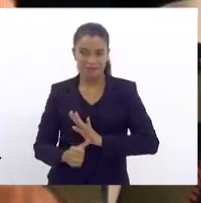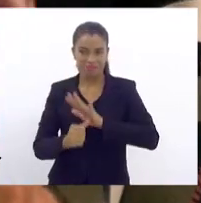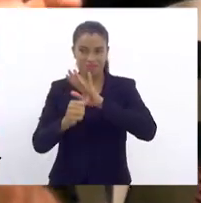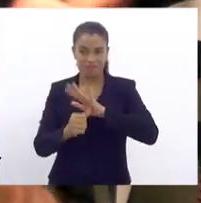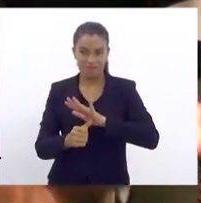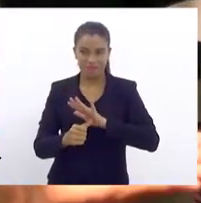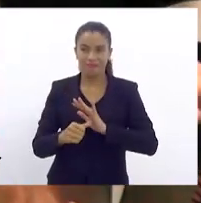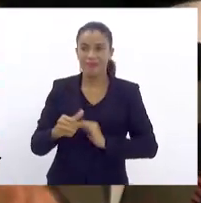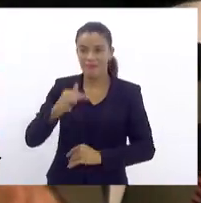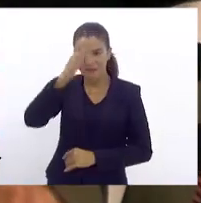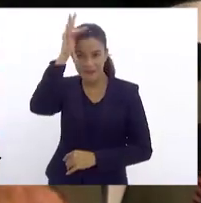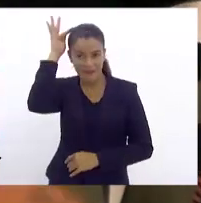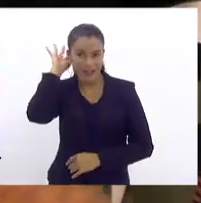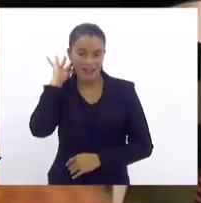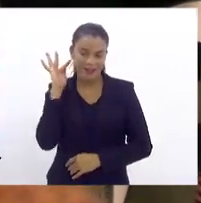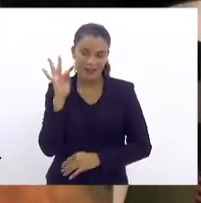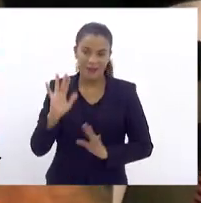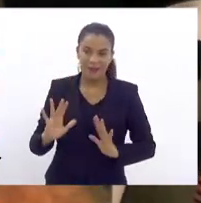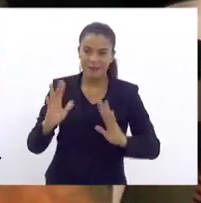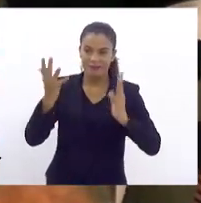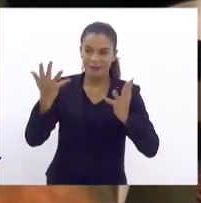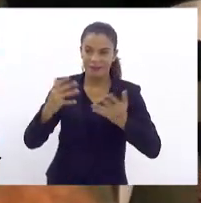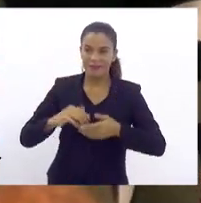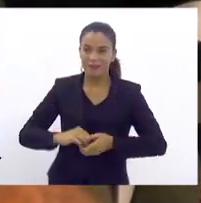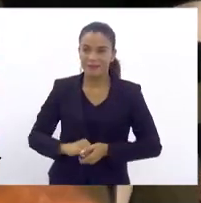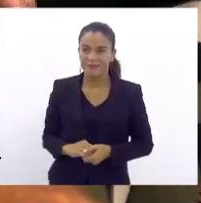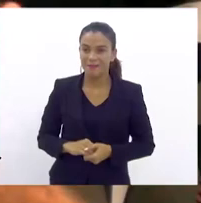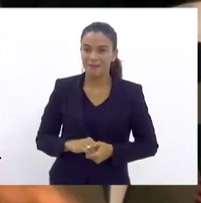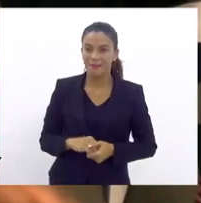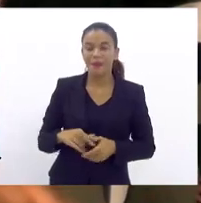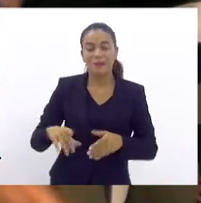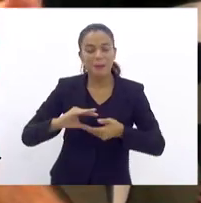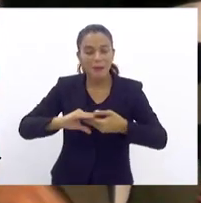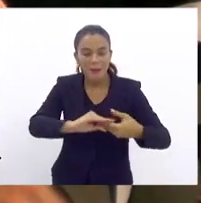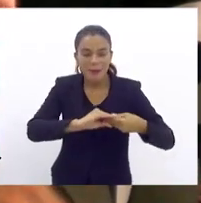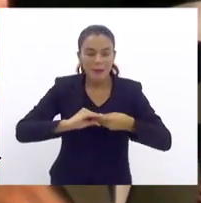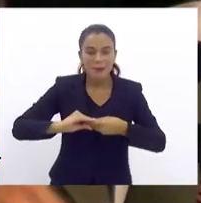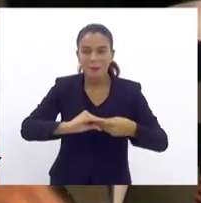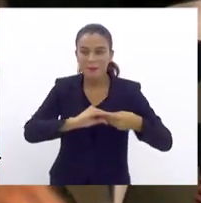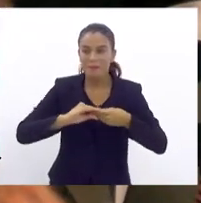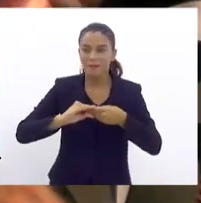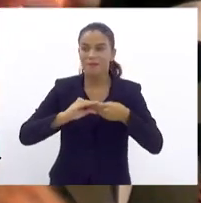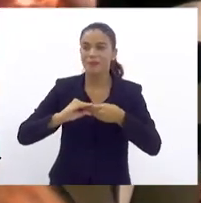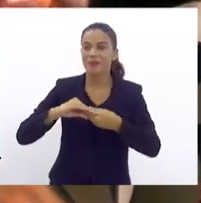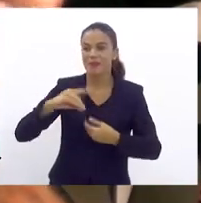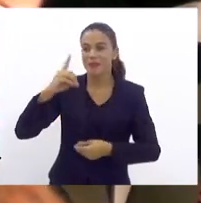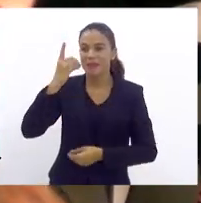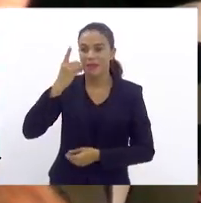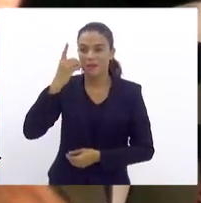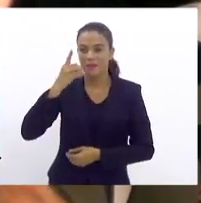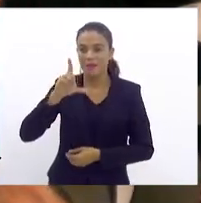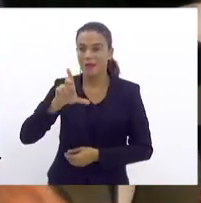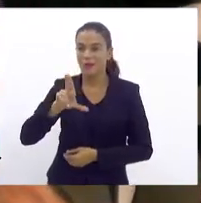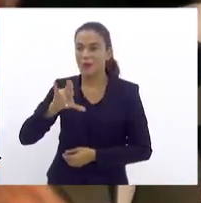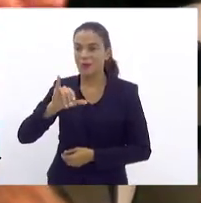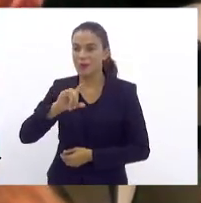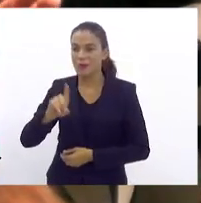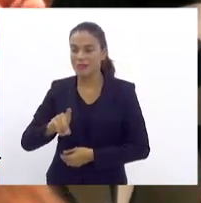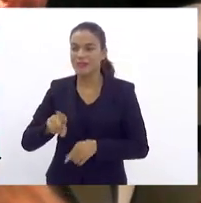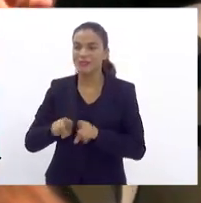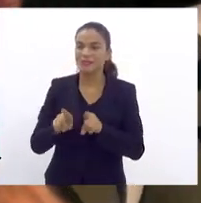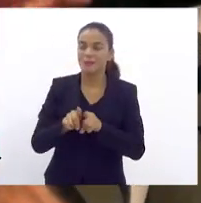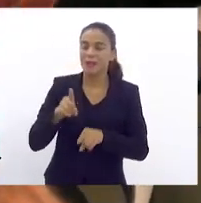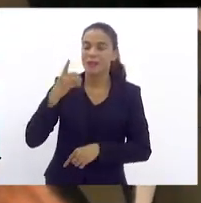né este evento vamos chamar assim e não uma sessão também cumprimento o Deputado Luiz eh o deputado